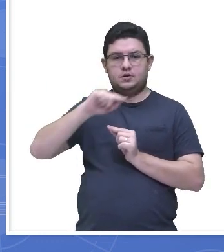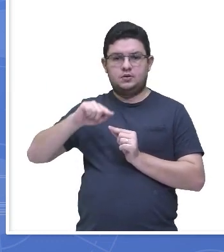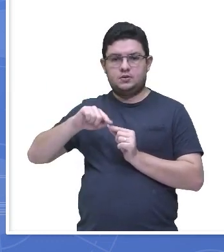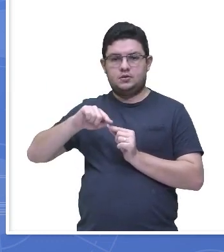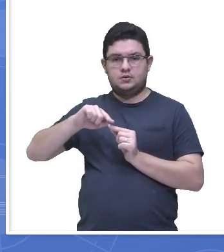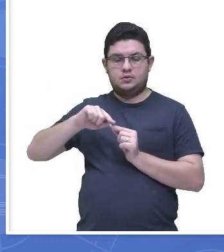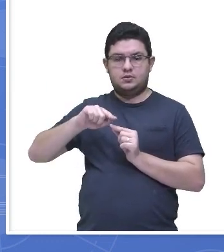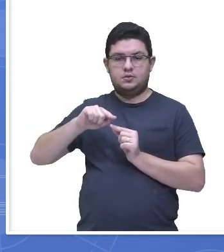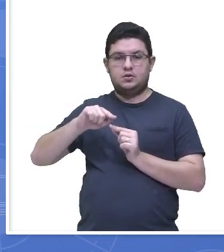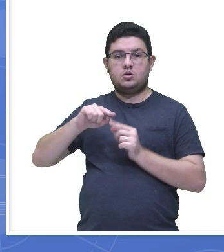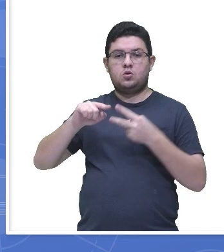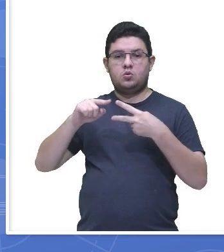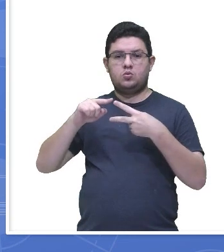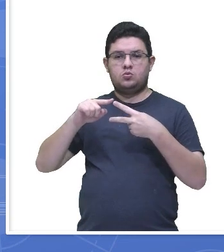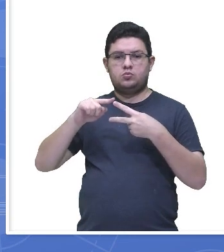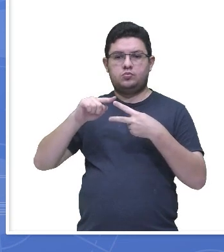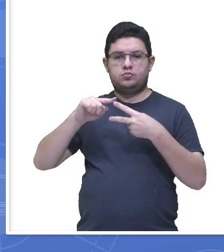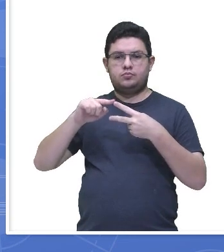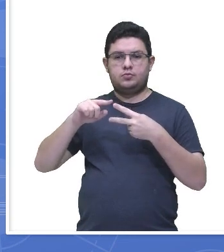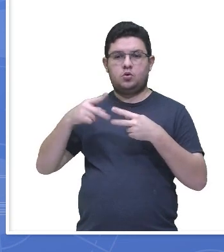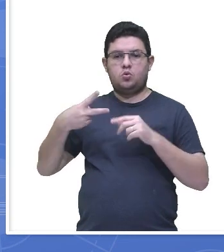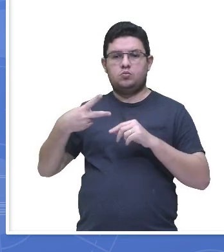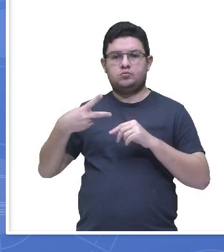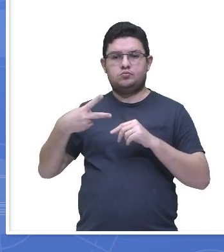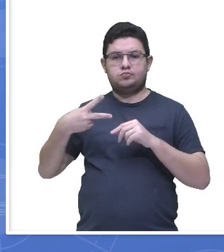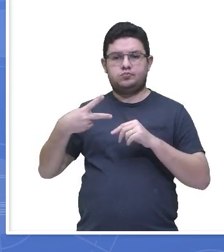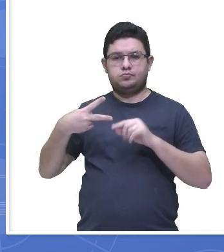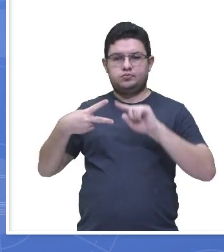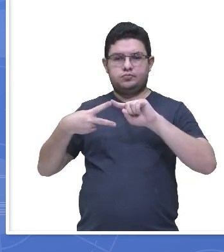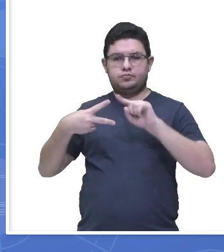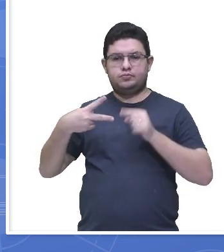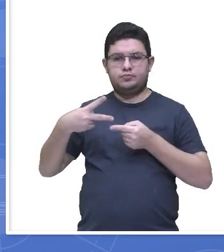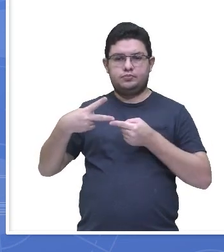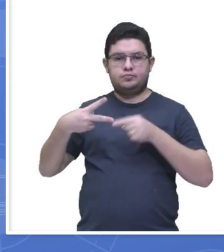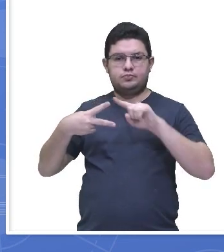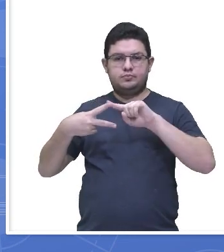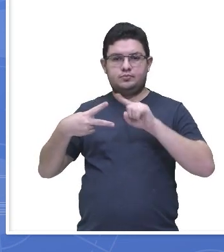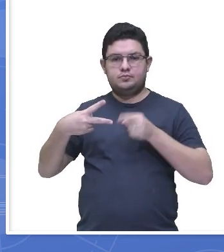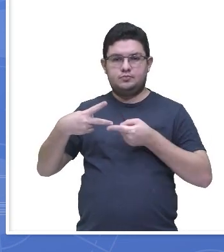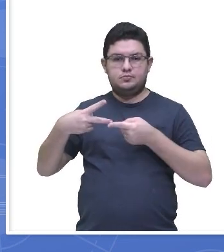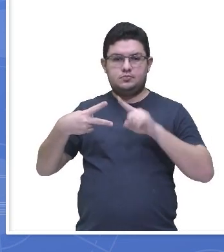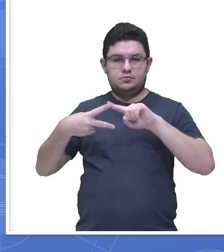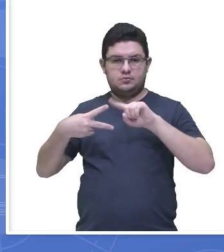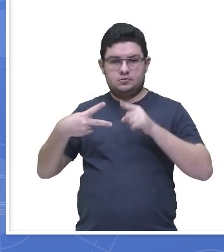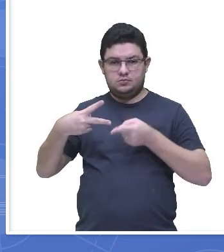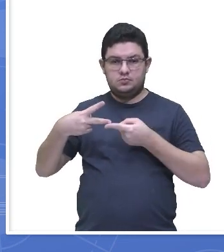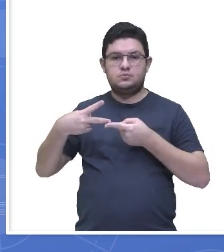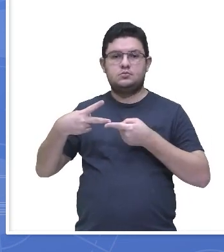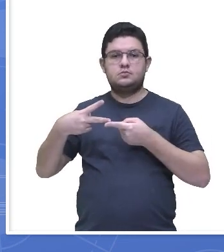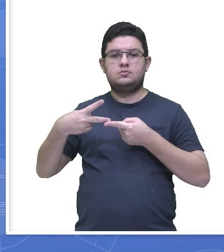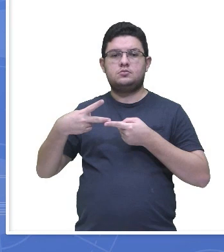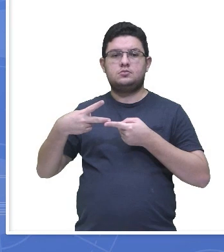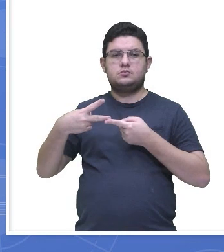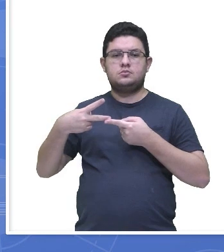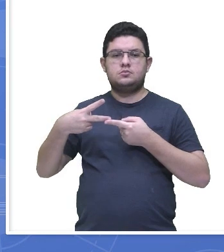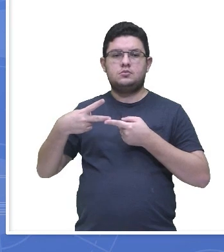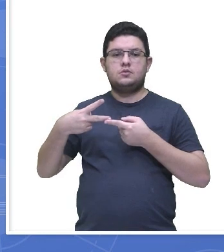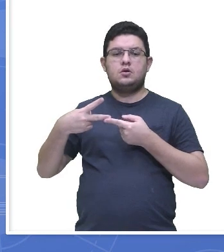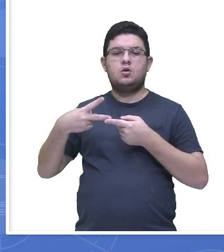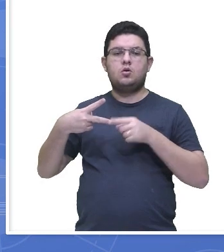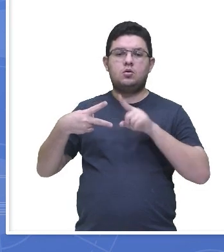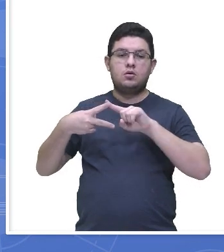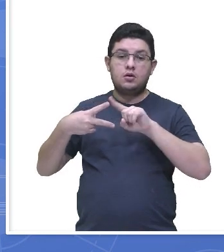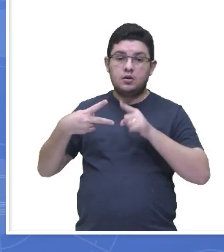velocidade, porque a inclinação é a tangente da reta, que será exatamente a divisão do ΔS pelo